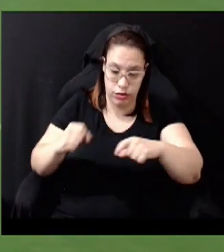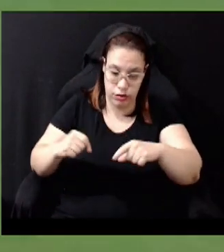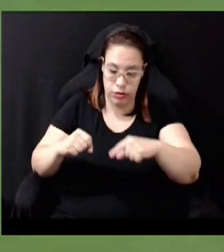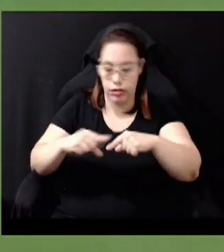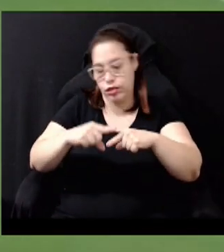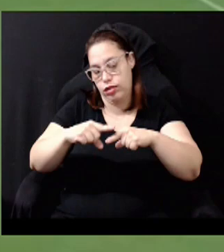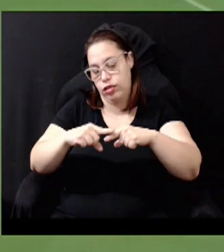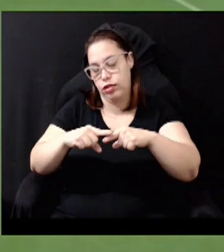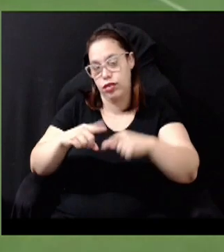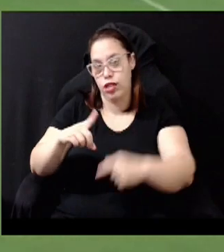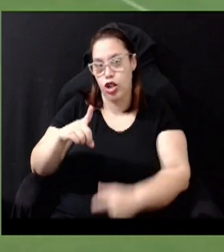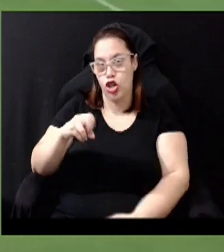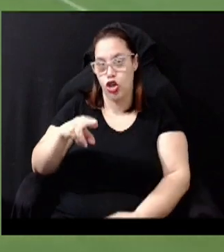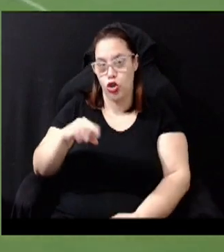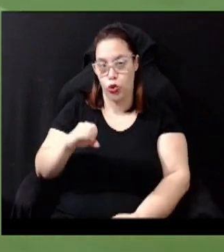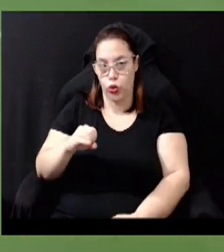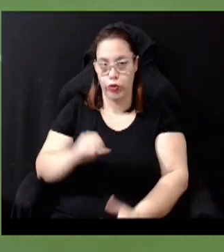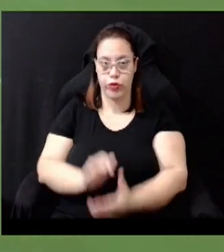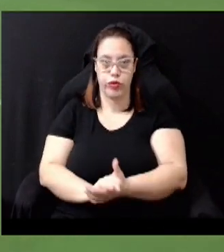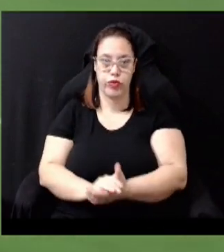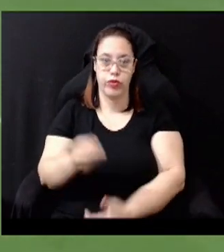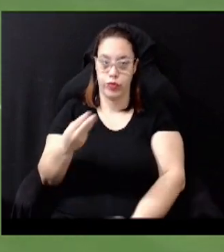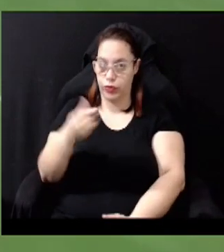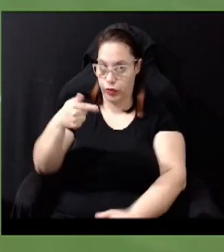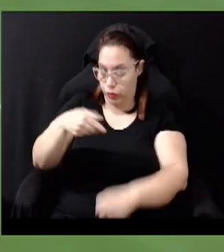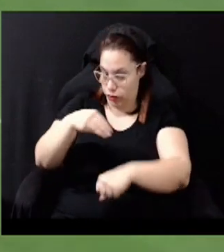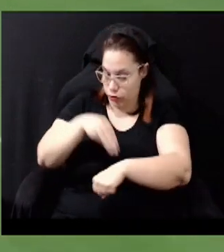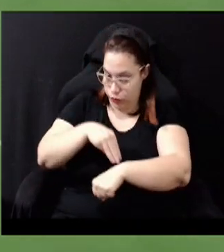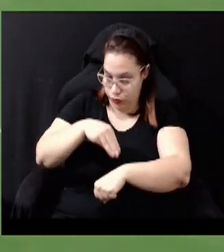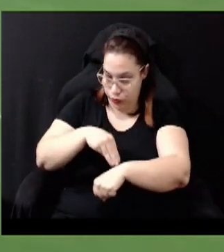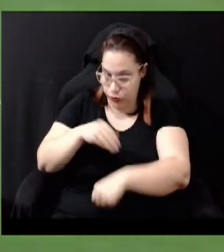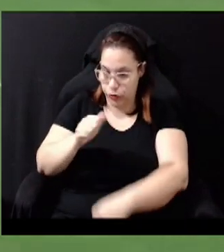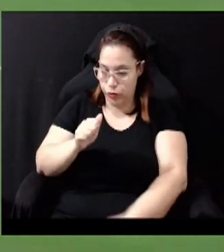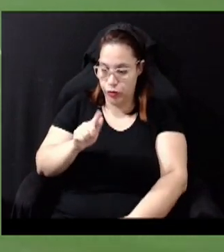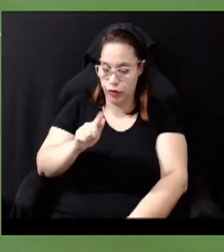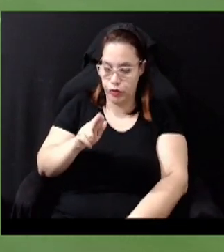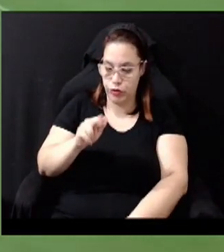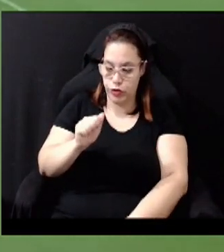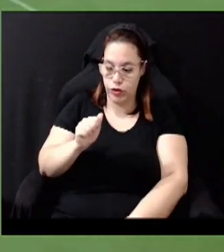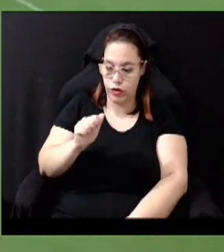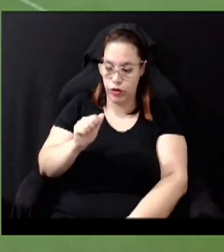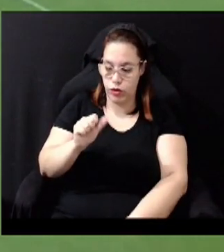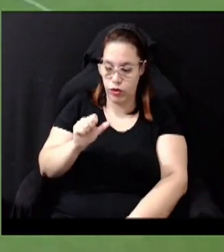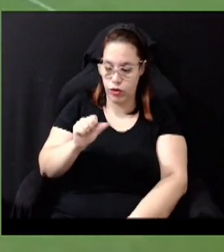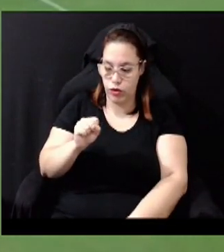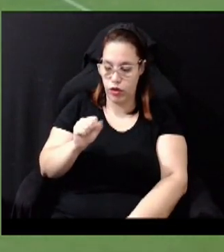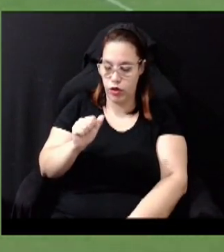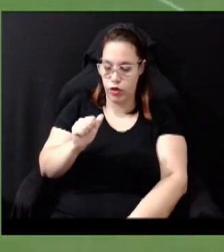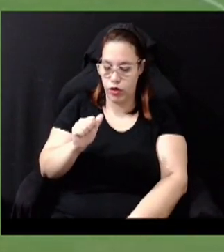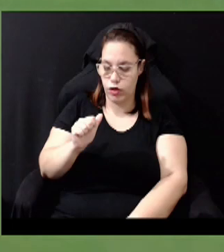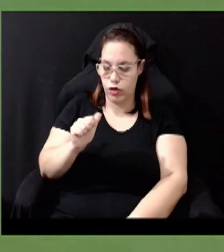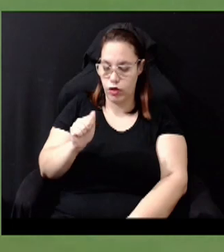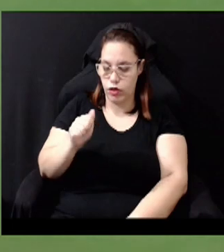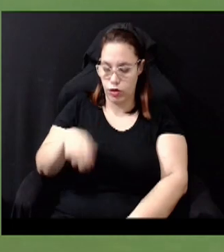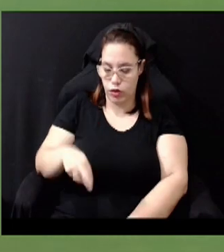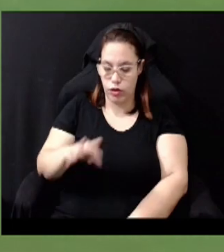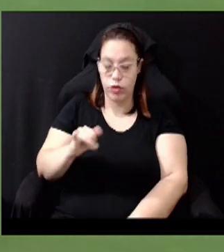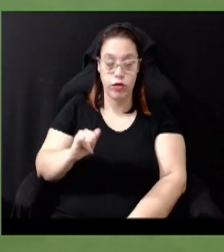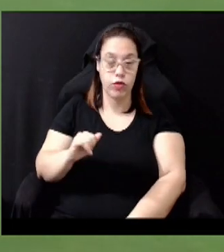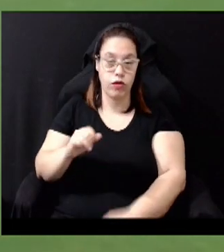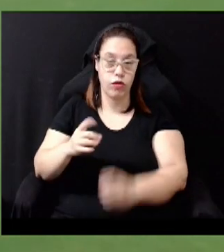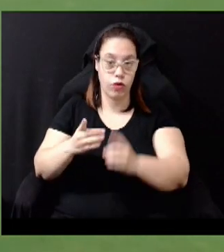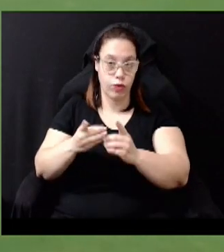Silva. Aos 37 minutos, o Água Santa tentou de novo de longe e Diogo Silva, na bola